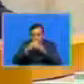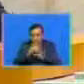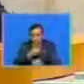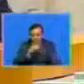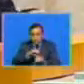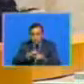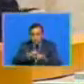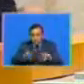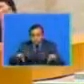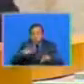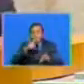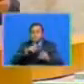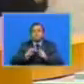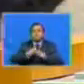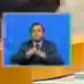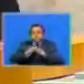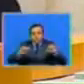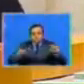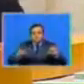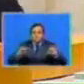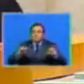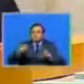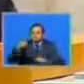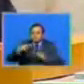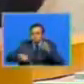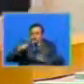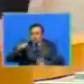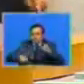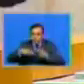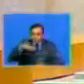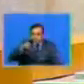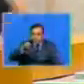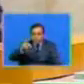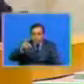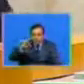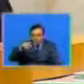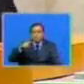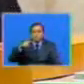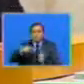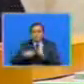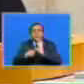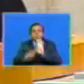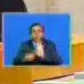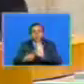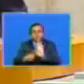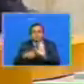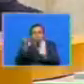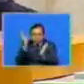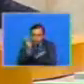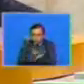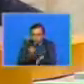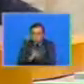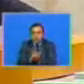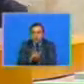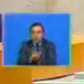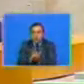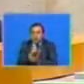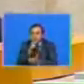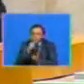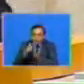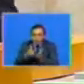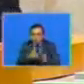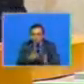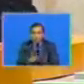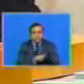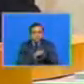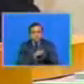mas muito pouco avançou no debate metropolitano, que pode apontar definitivamente para um rio vivo, não um